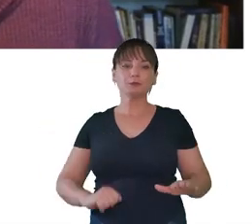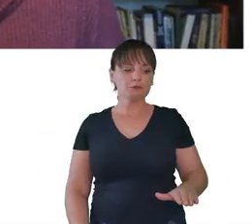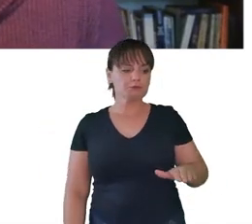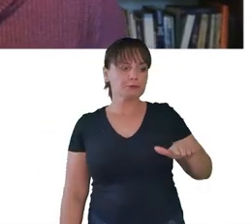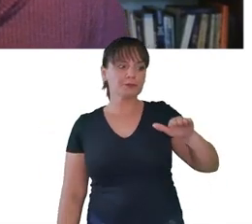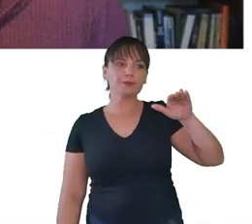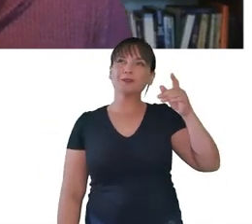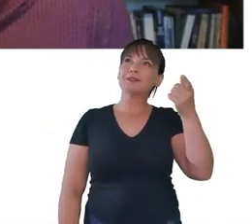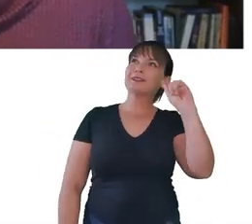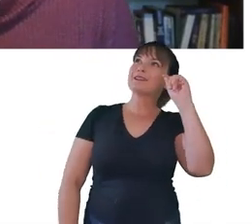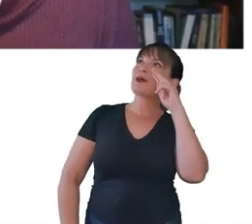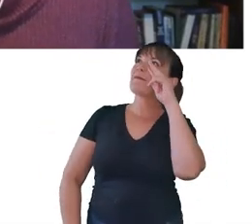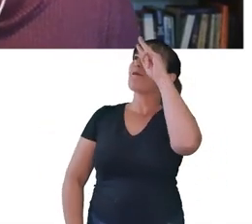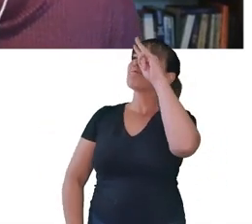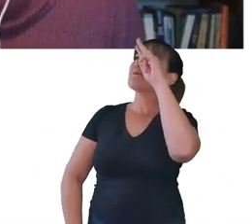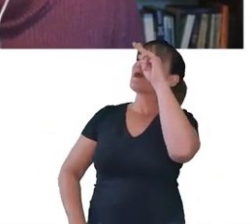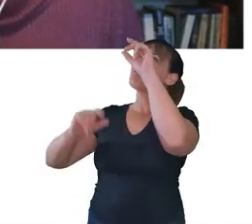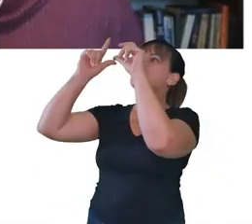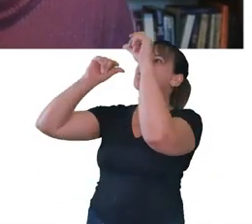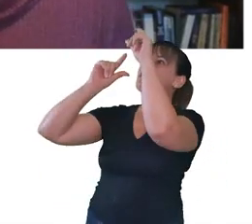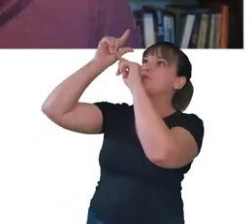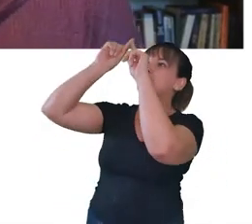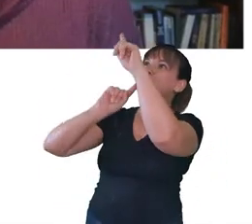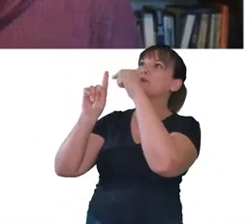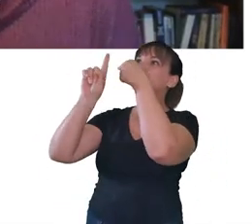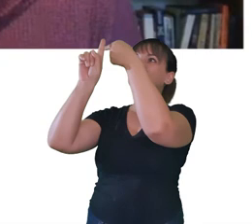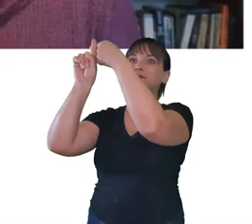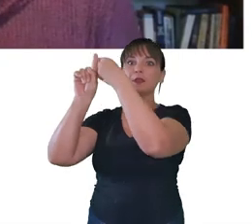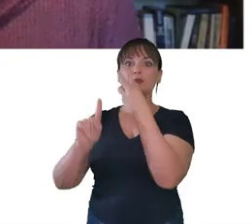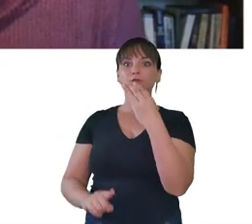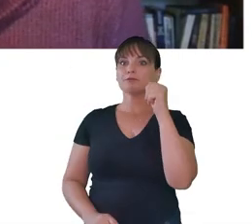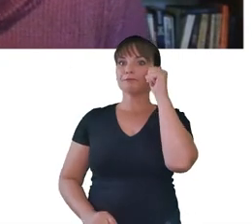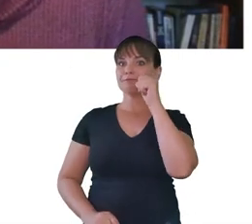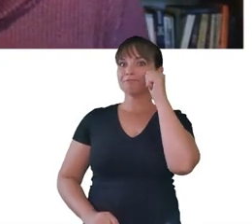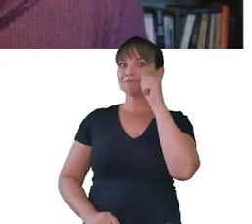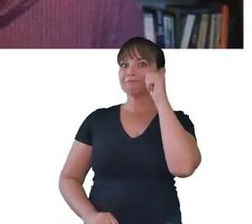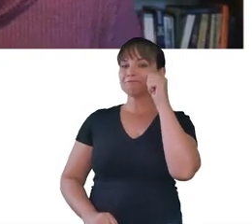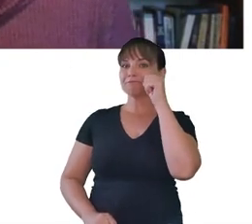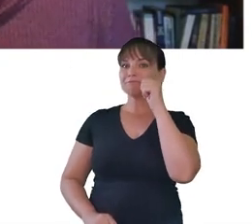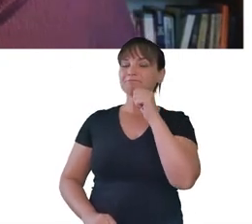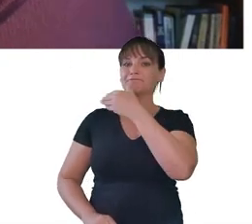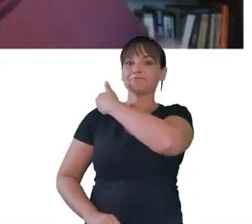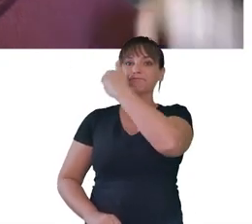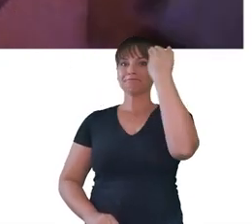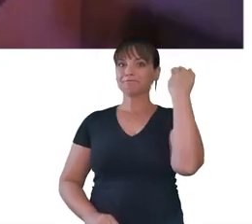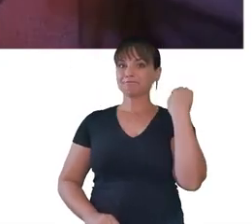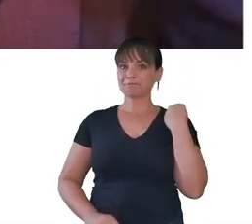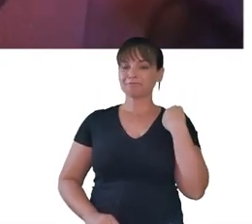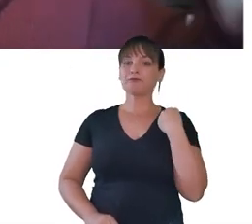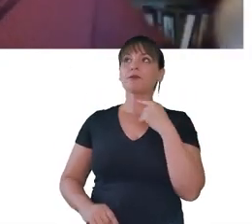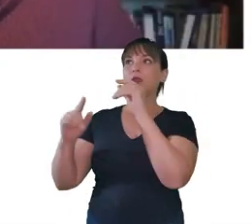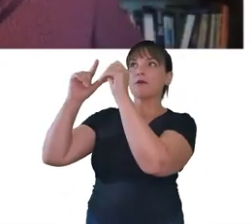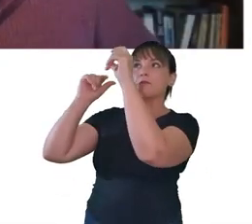identificar o Cruzeiro do Sul, as Três Marias, né? Então, que são constelações. Cruzeiro do Sul é uma constelação e as Três Marias é parte